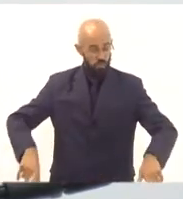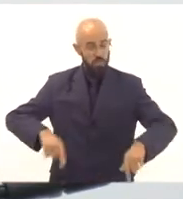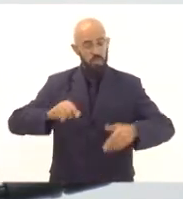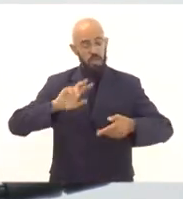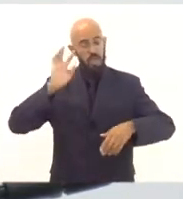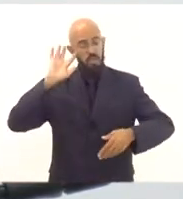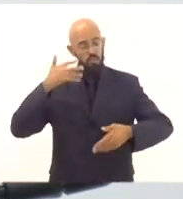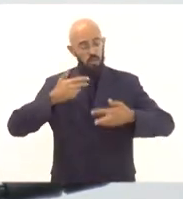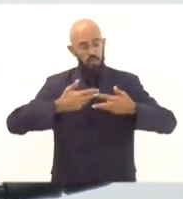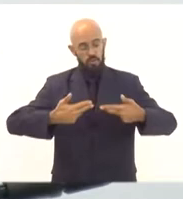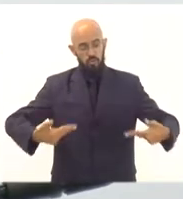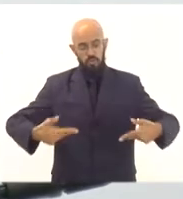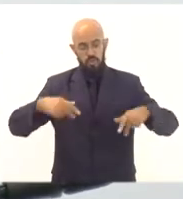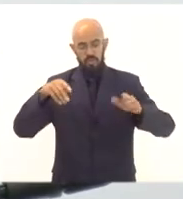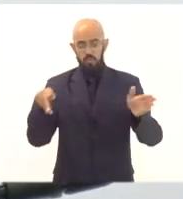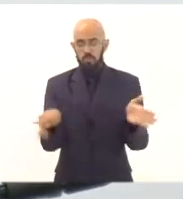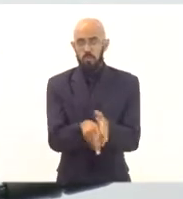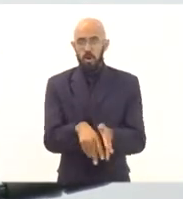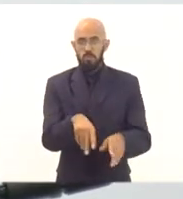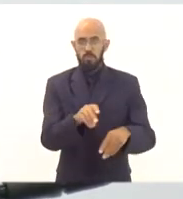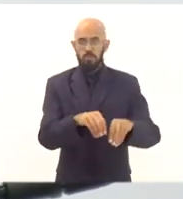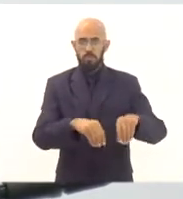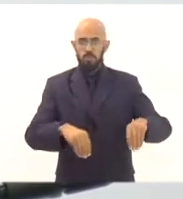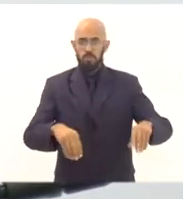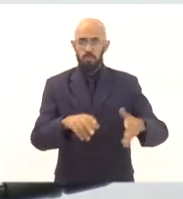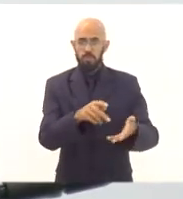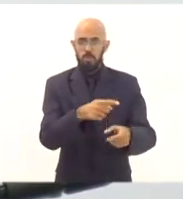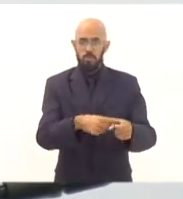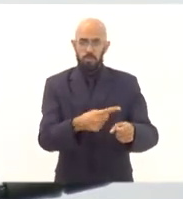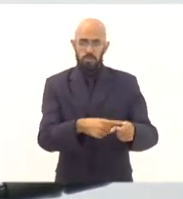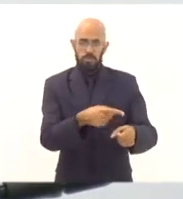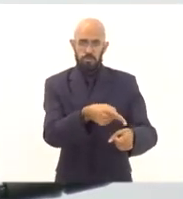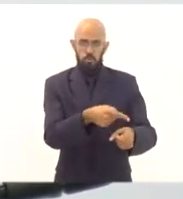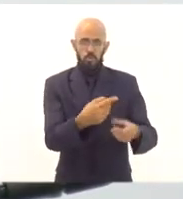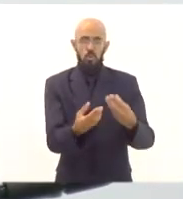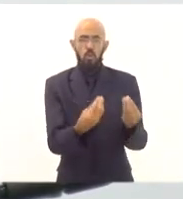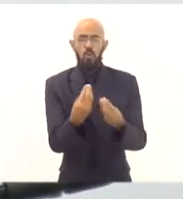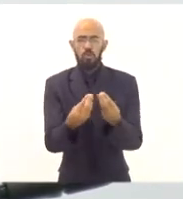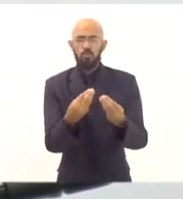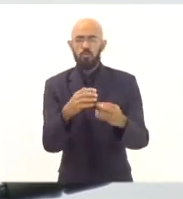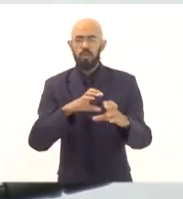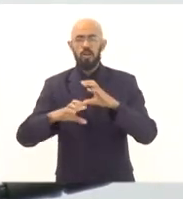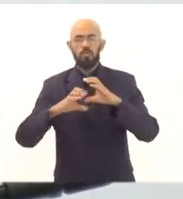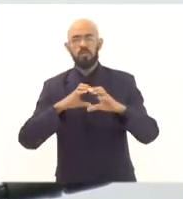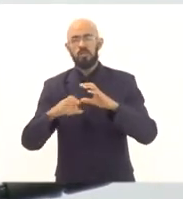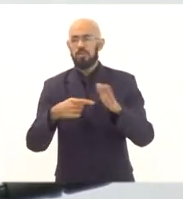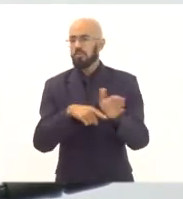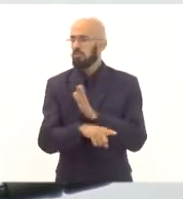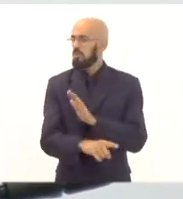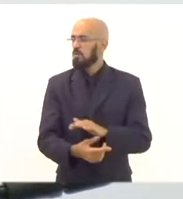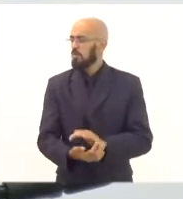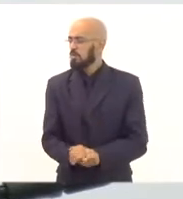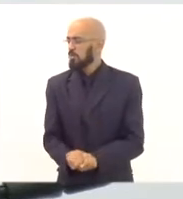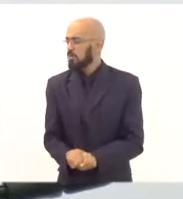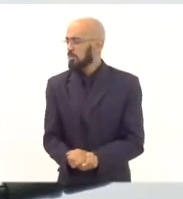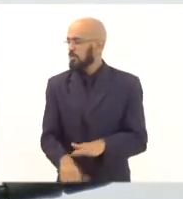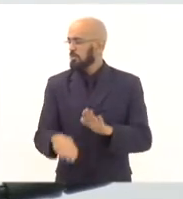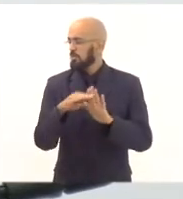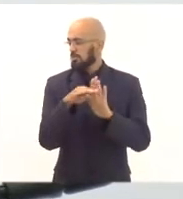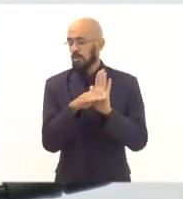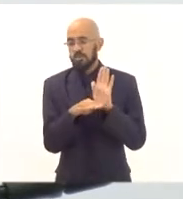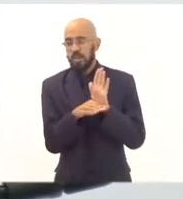algumas demandas como é que fica esse diálogo entre do processo executivo